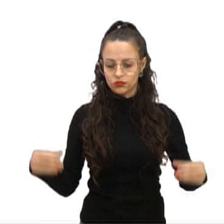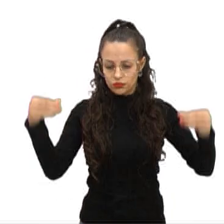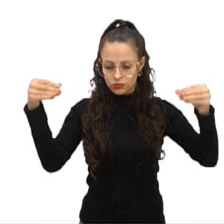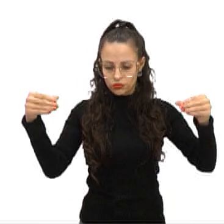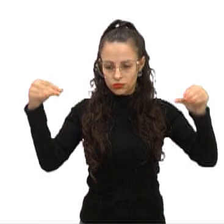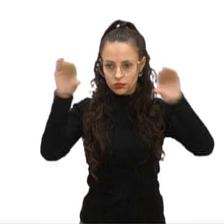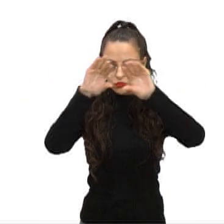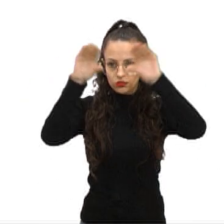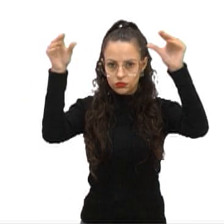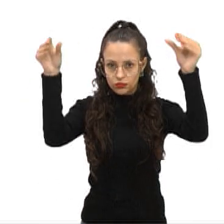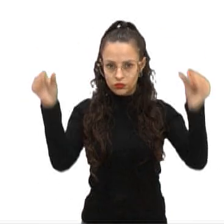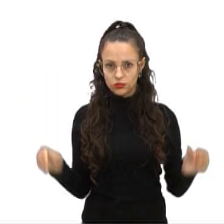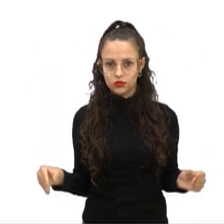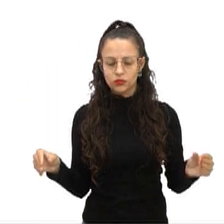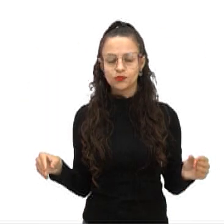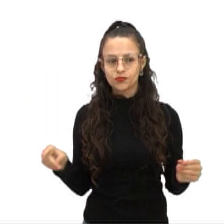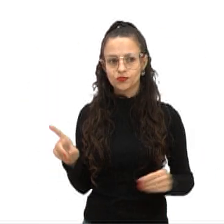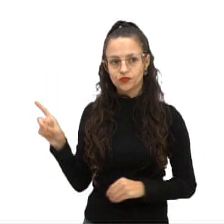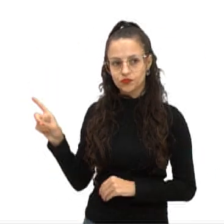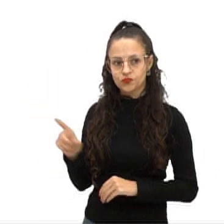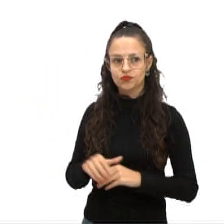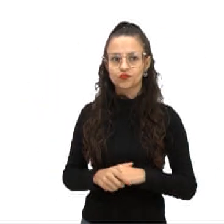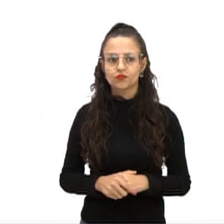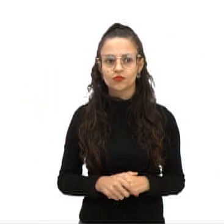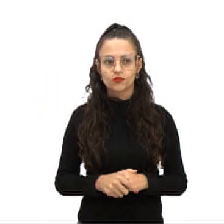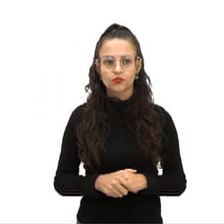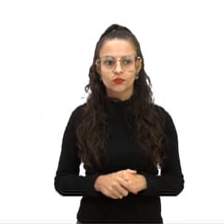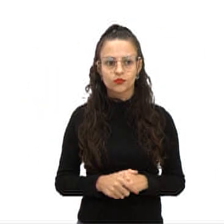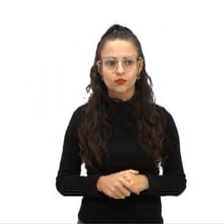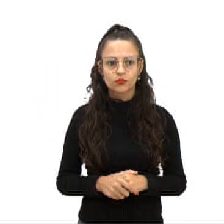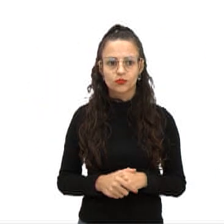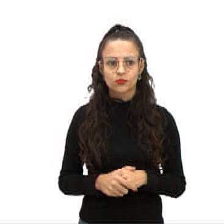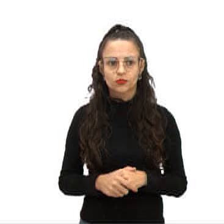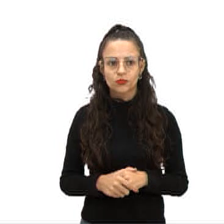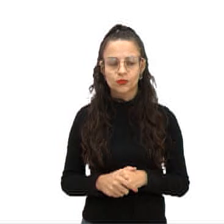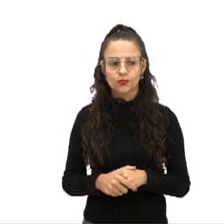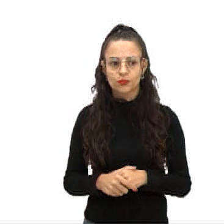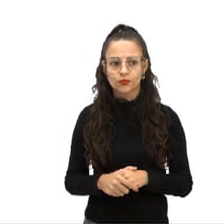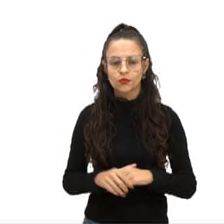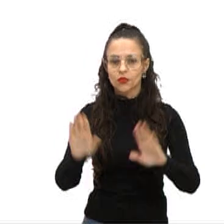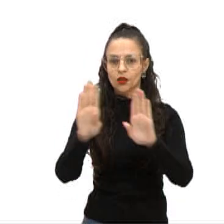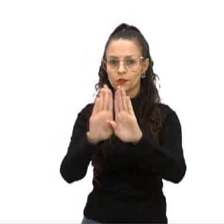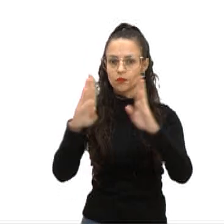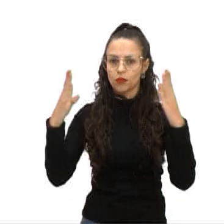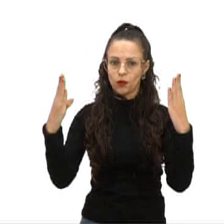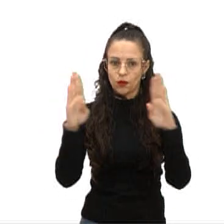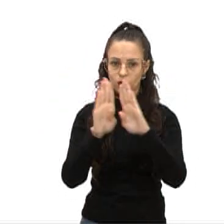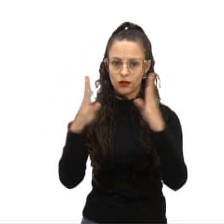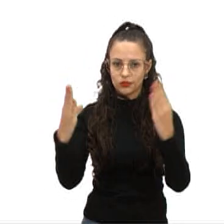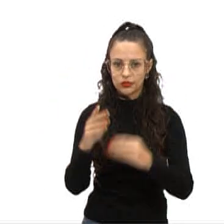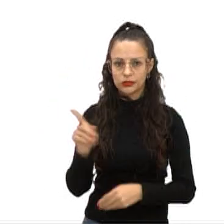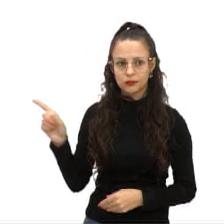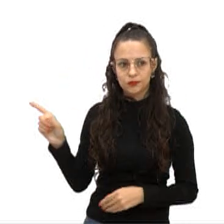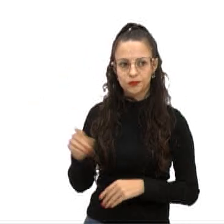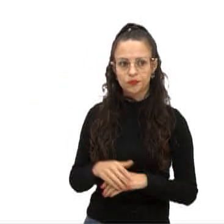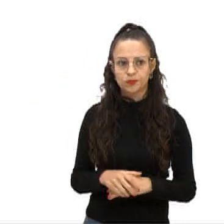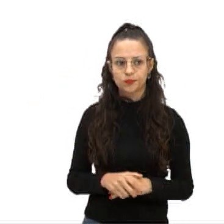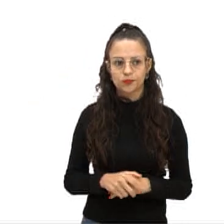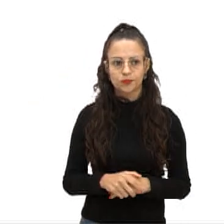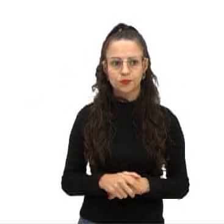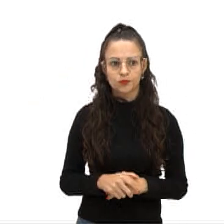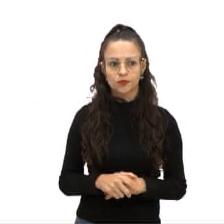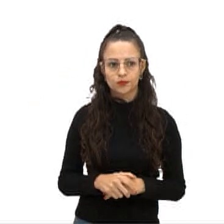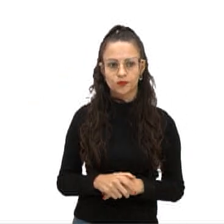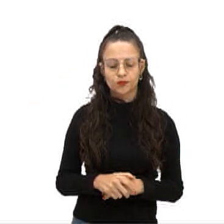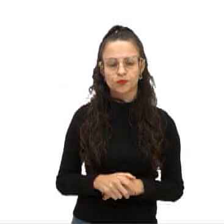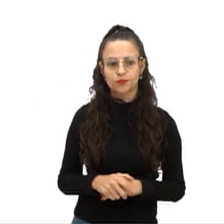rematando parte superior de uma porta ou de uma janela. Então, aqui uma porta da Catedral de Pisa, do